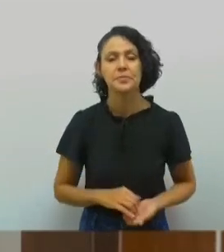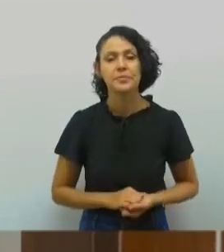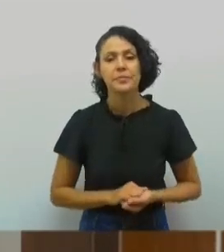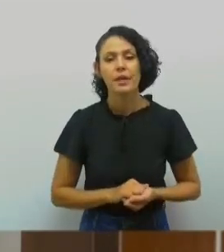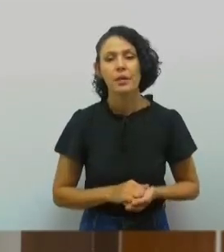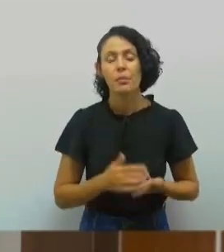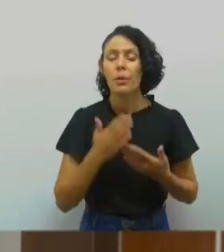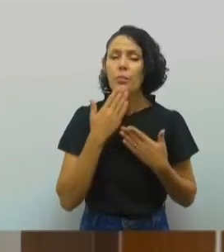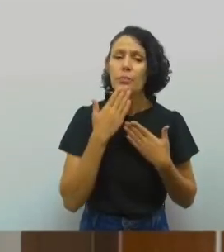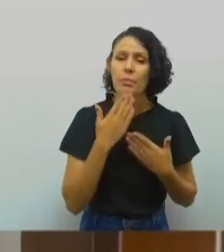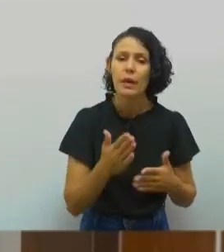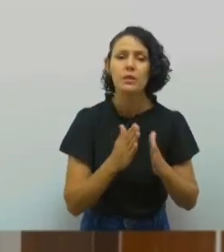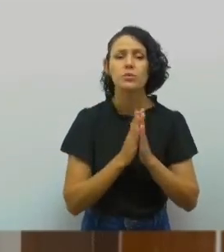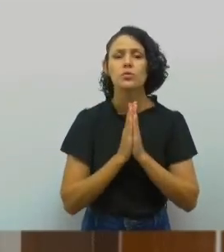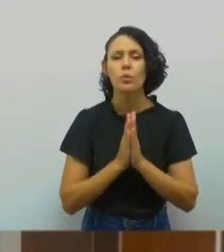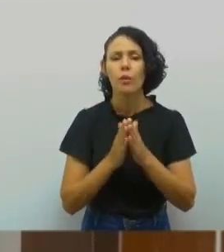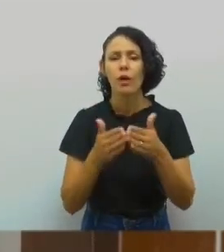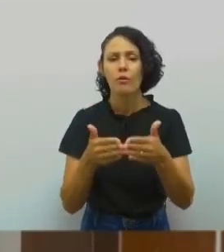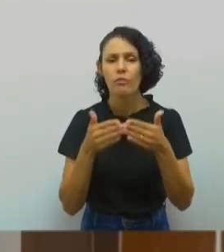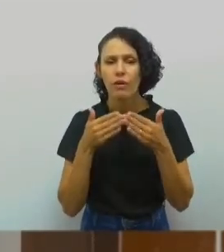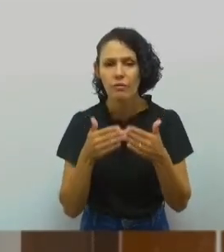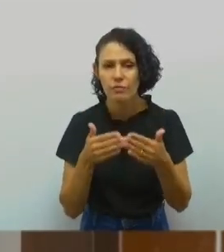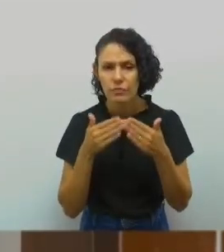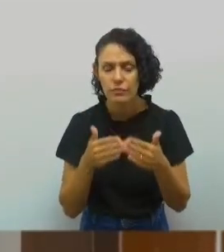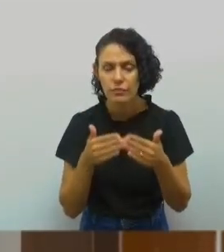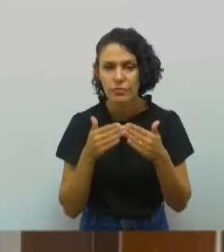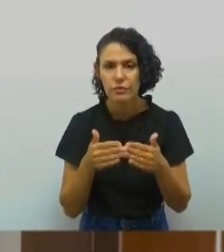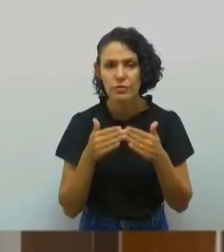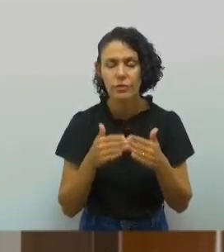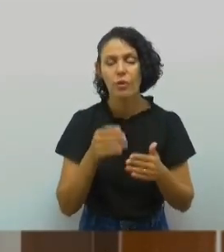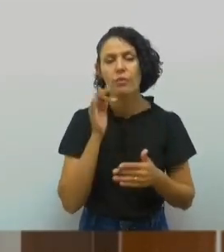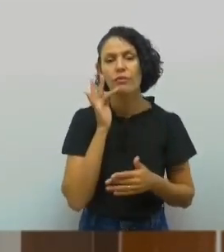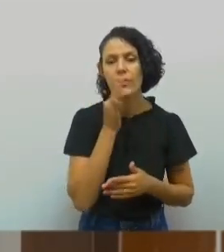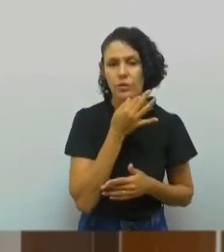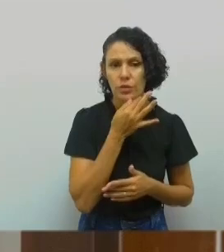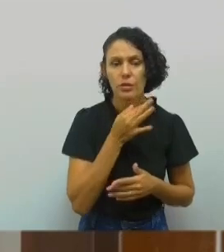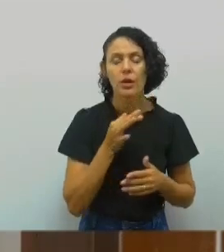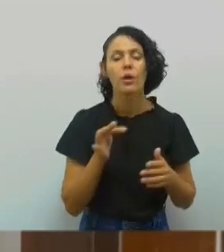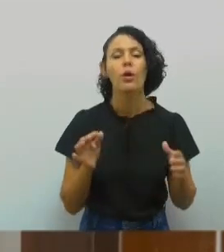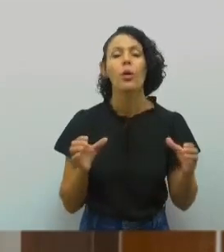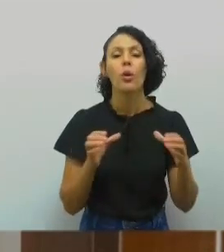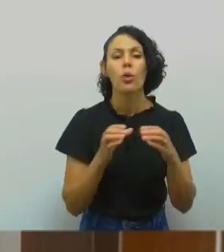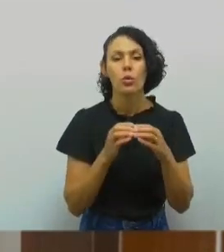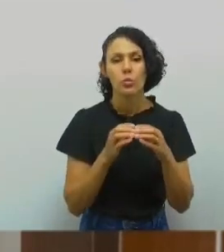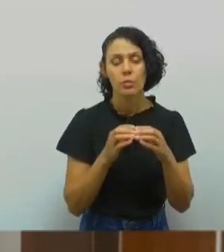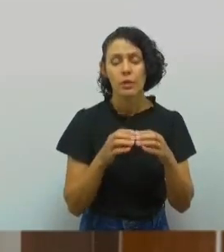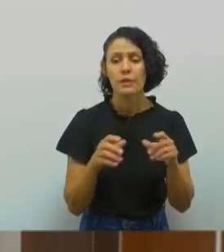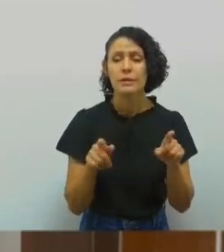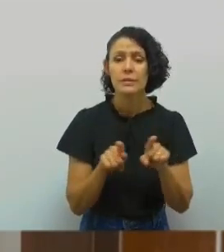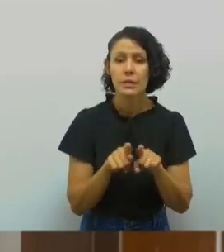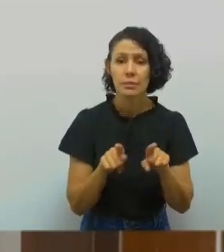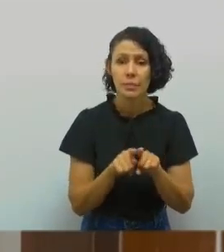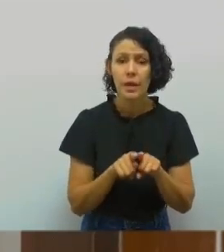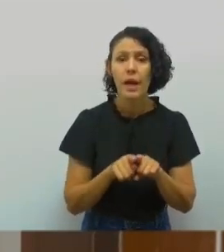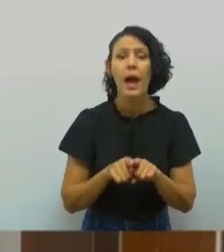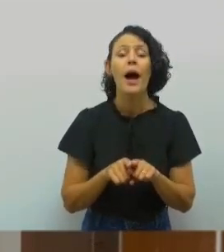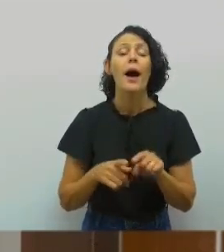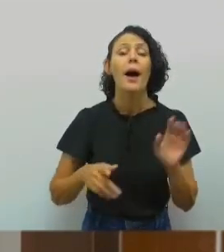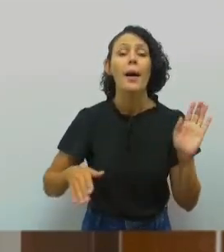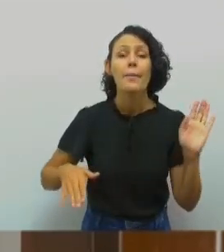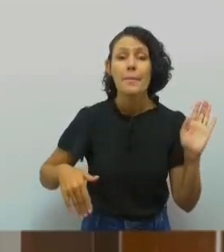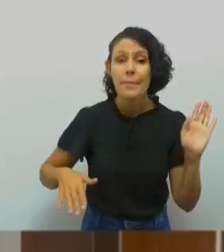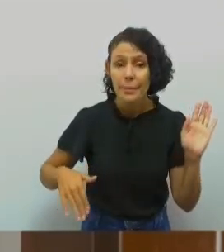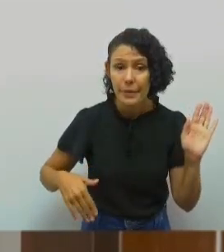peço um favor ao prefeito Fernando Jordão e toda a sua equipe vamos também fazer O esgotamento da praia de jacuecanga